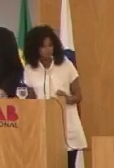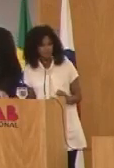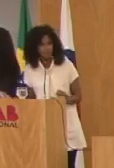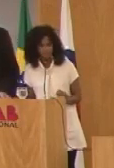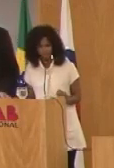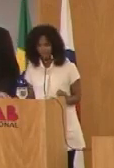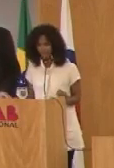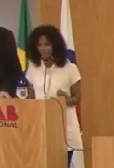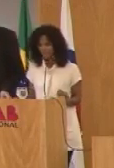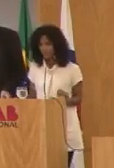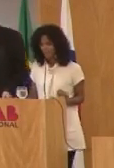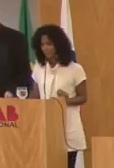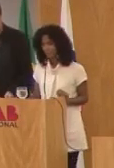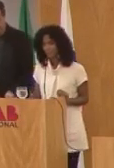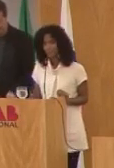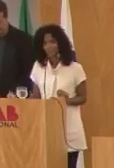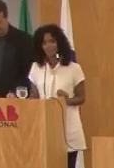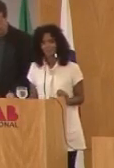mobilizada.